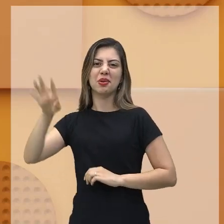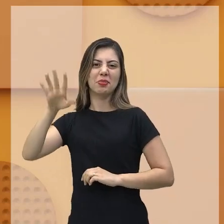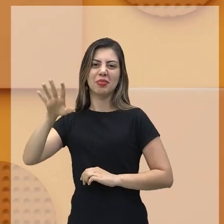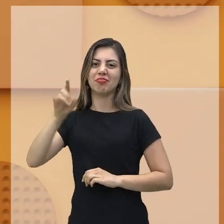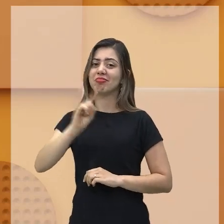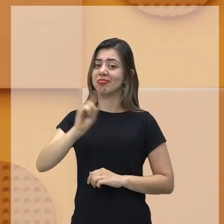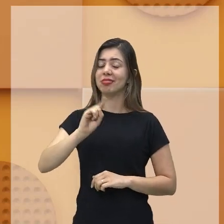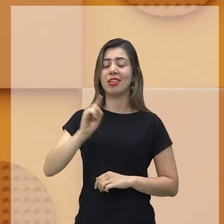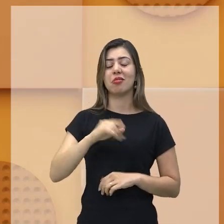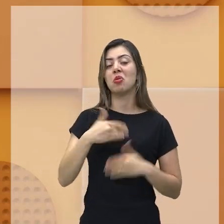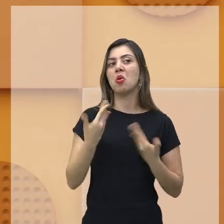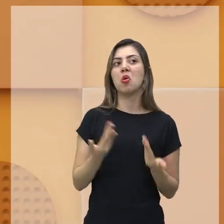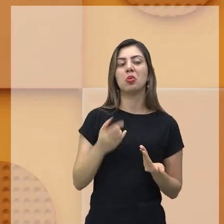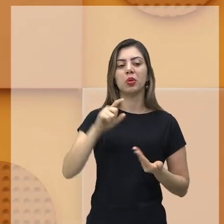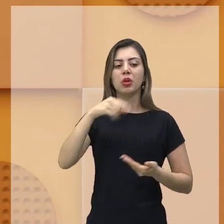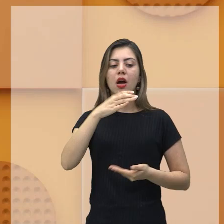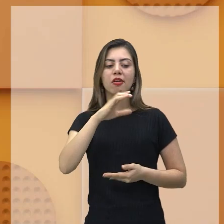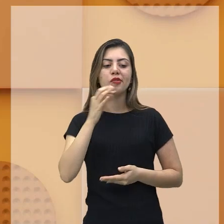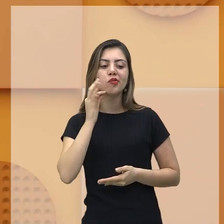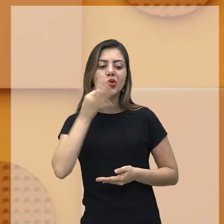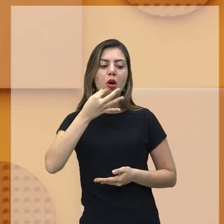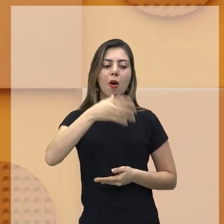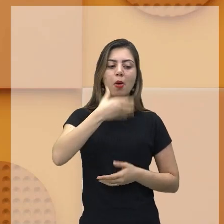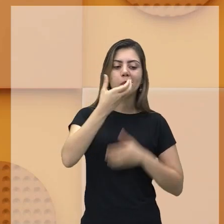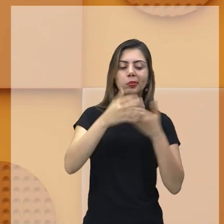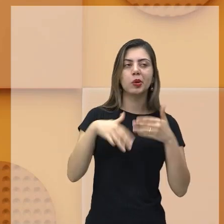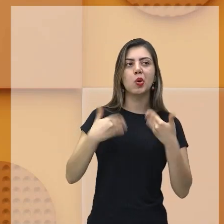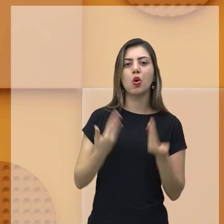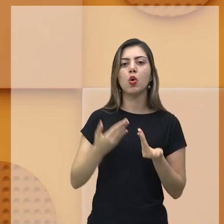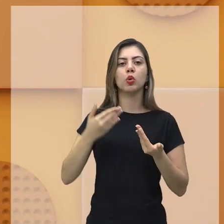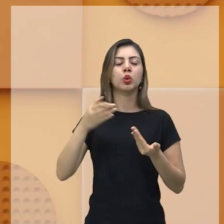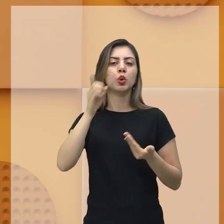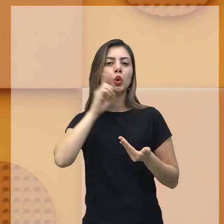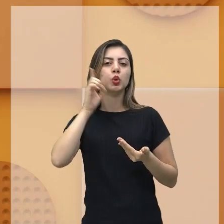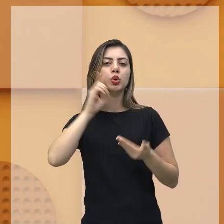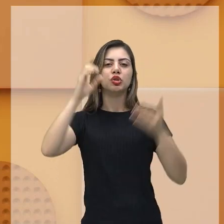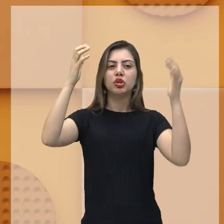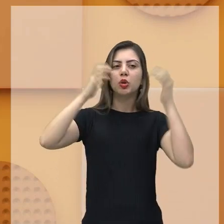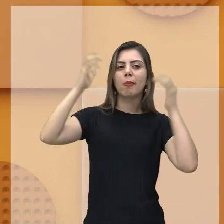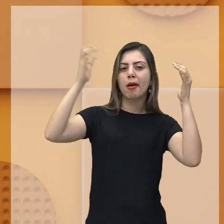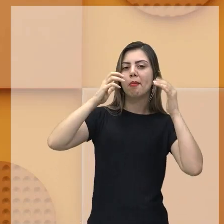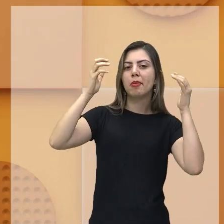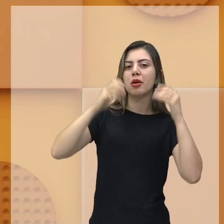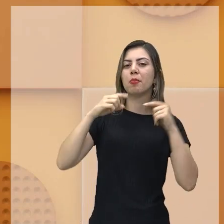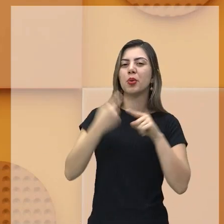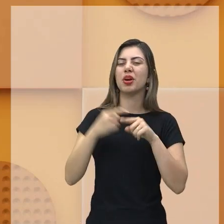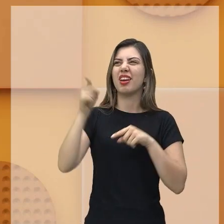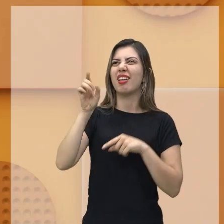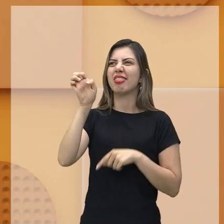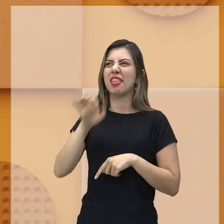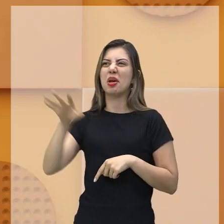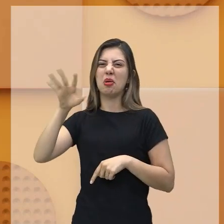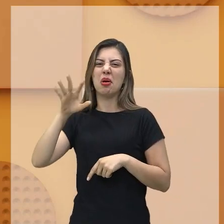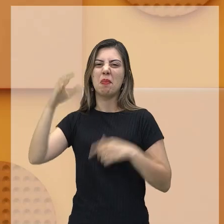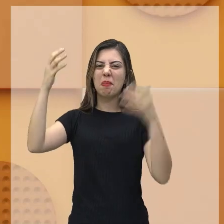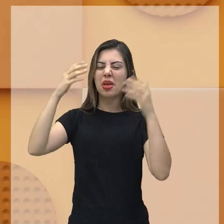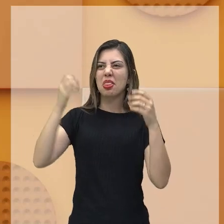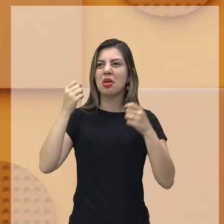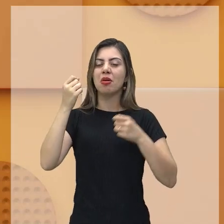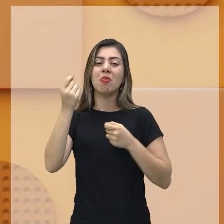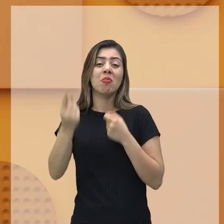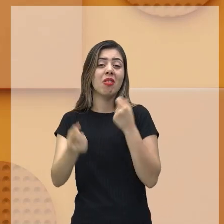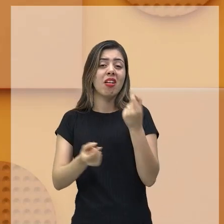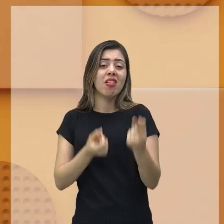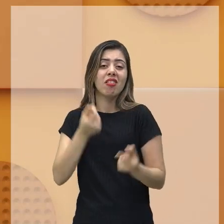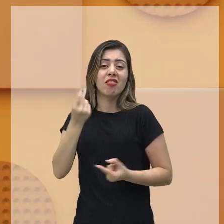o hábito de tomar banho de forma diária, muitas vezes, que não era comum na Europa, antes da chegada do europeu ao